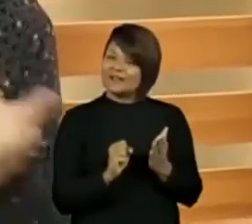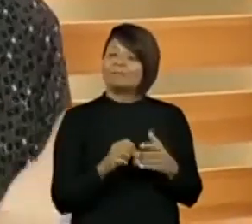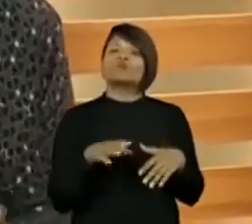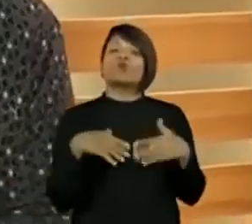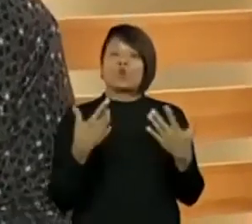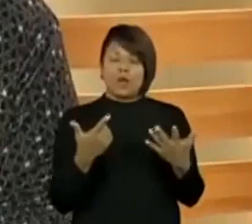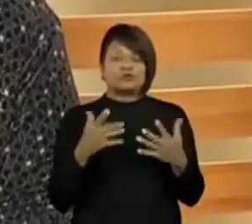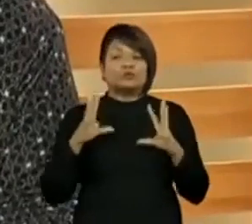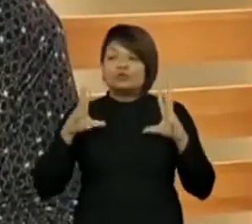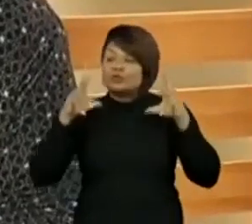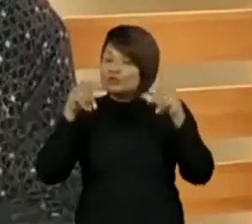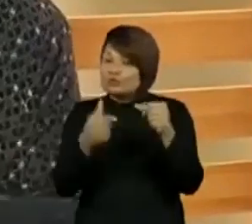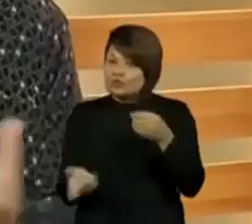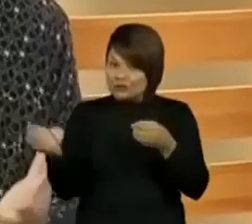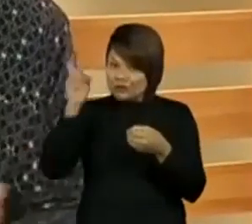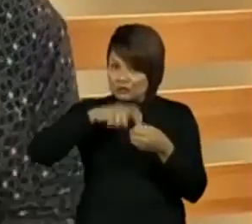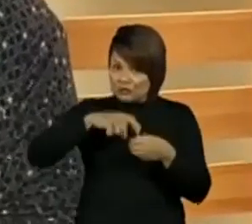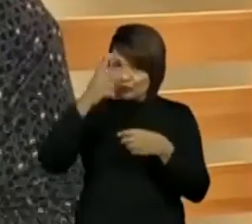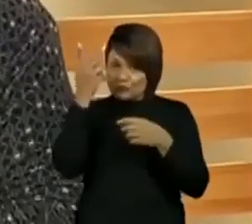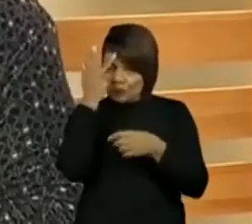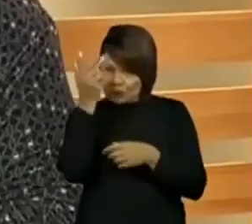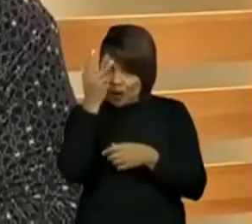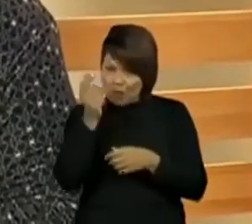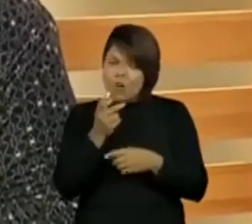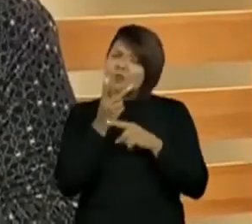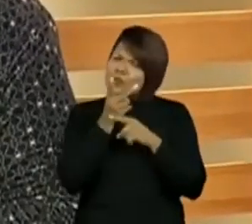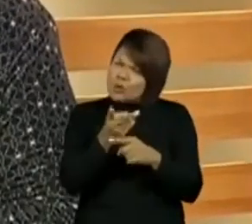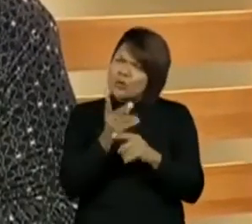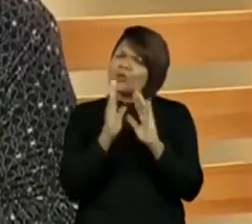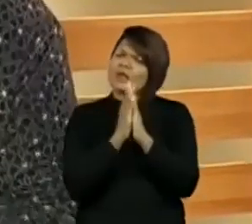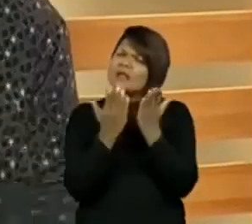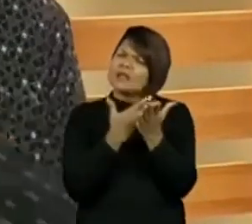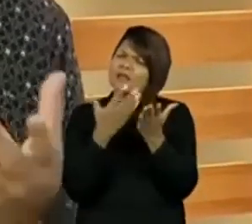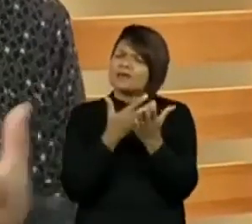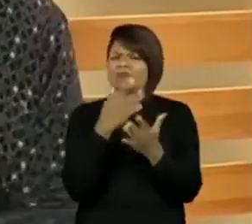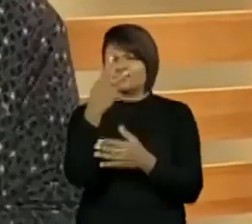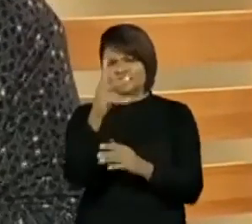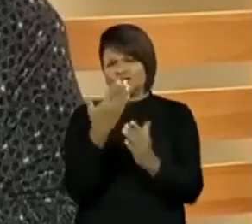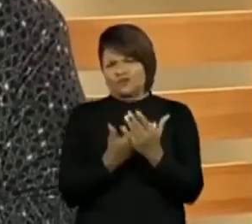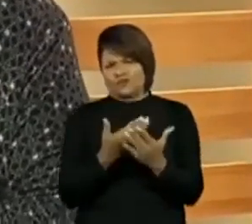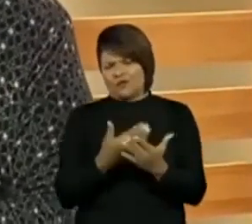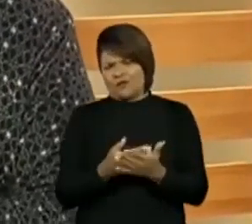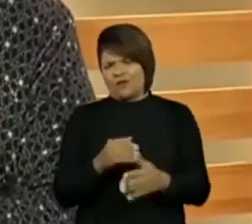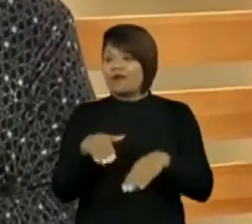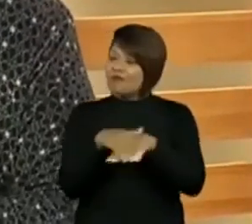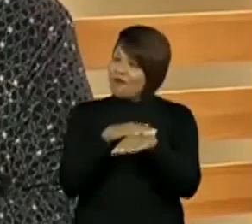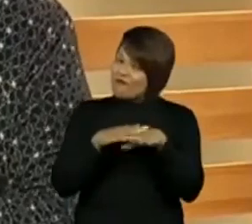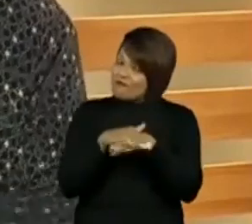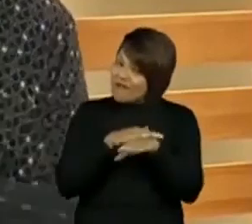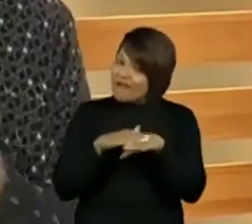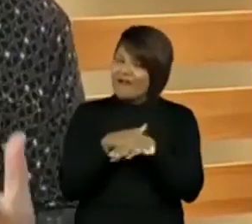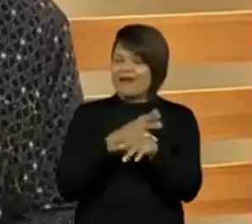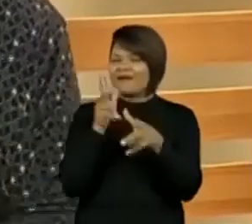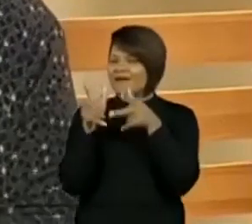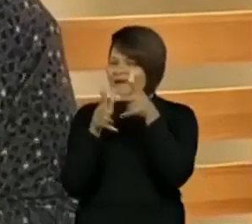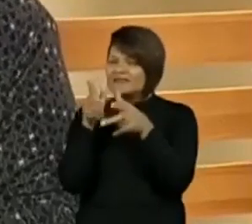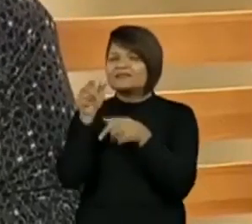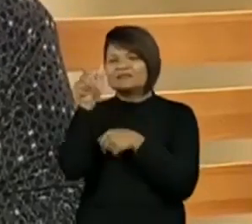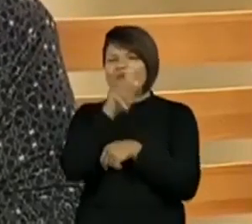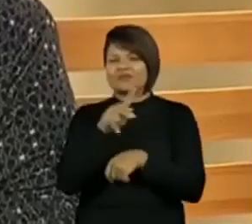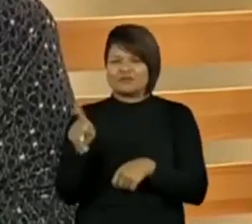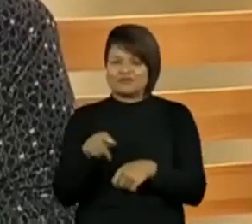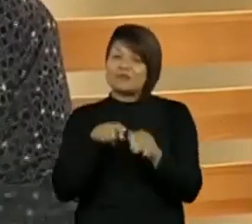quando tudo retornar, procure os livros da sua escola, converse com seus professores,